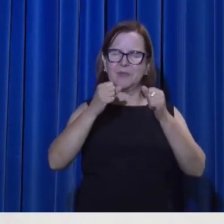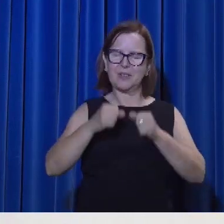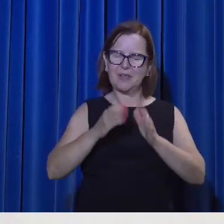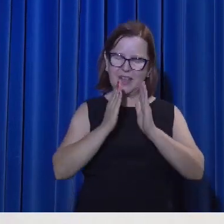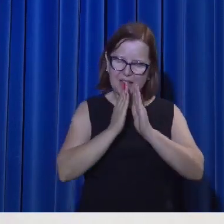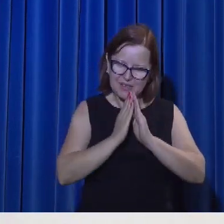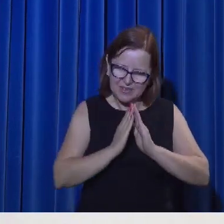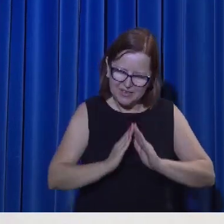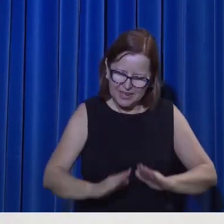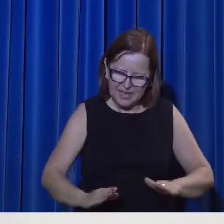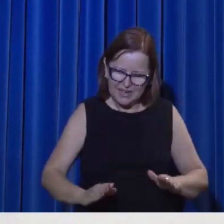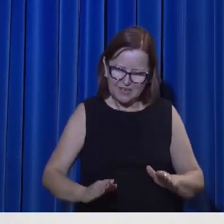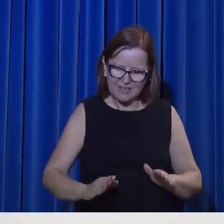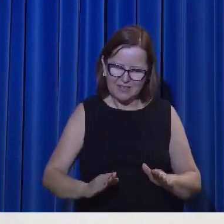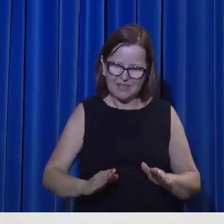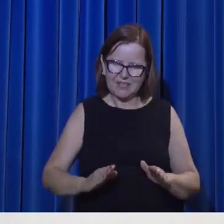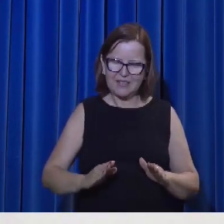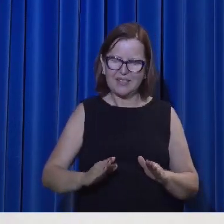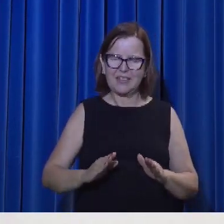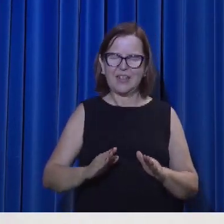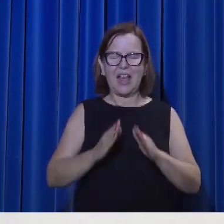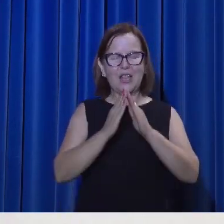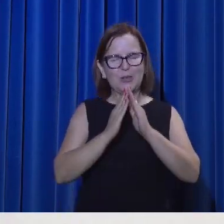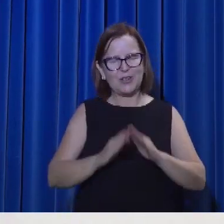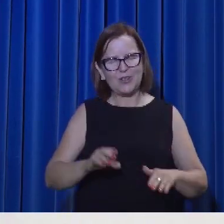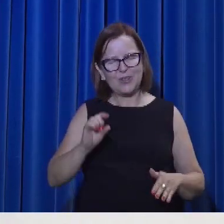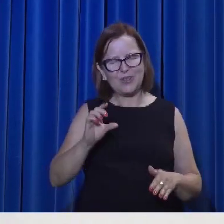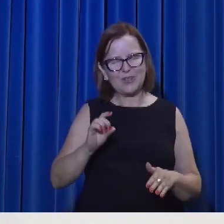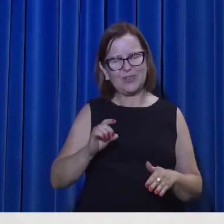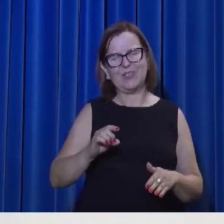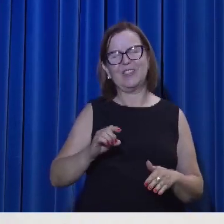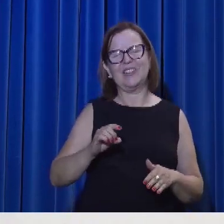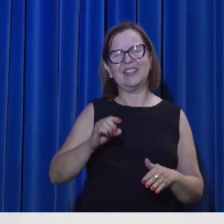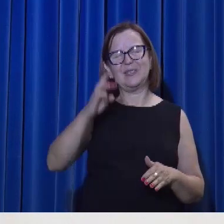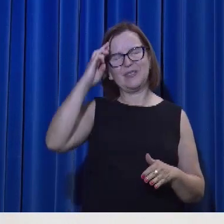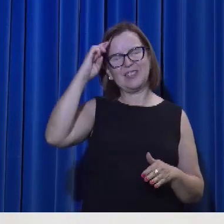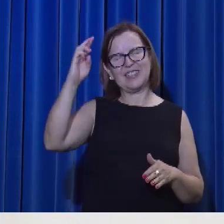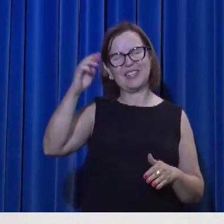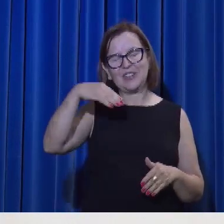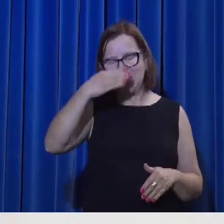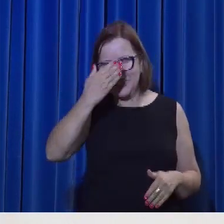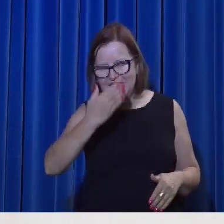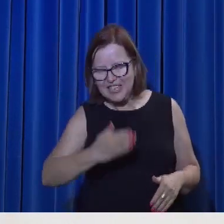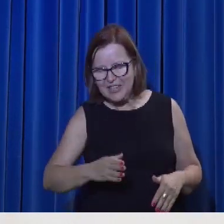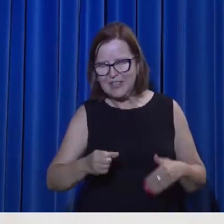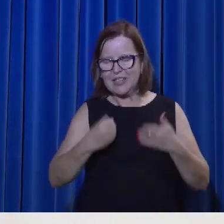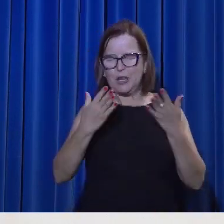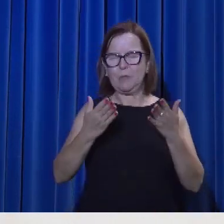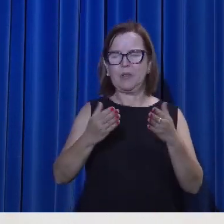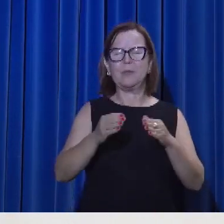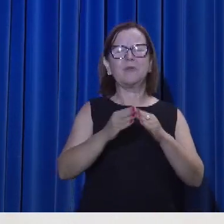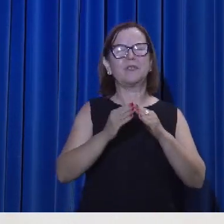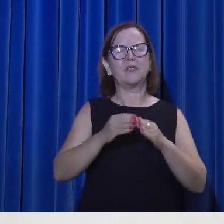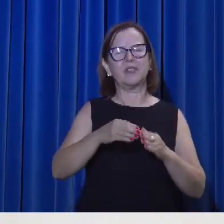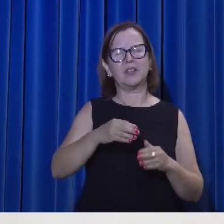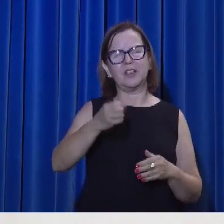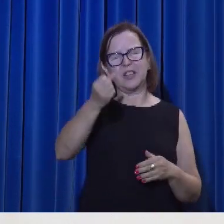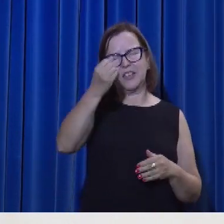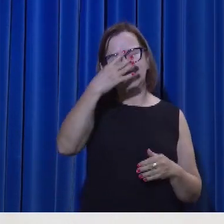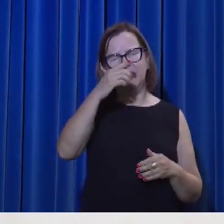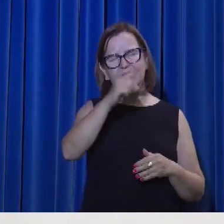que só Ele é digno de receber. Fala, Senhor, com cada um de nós, em nome